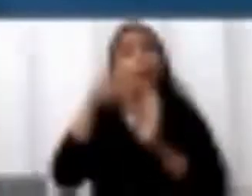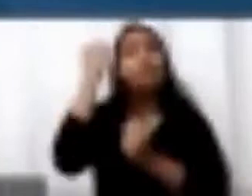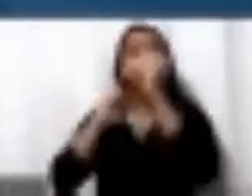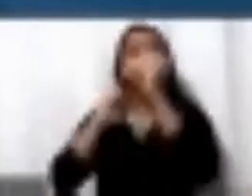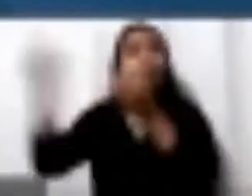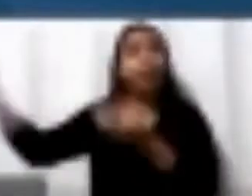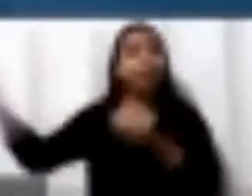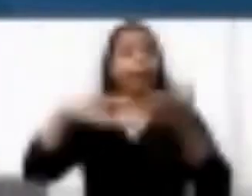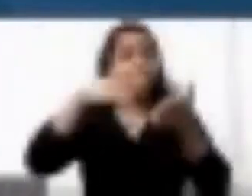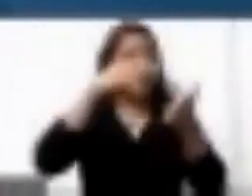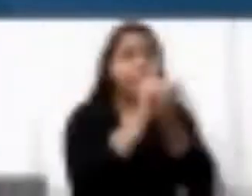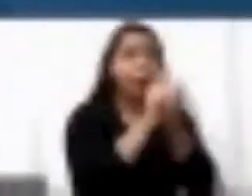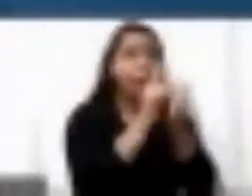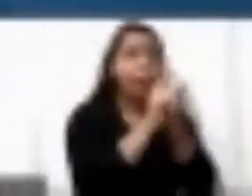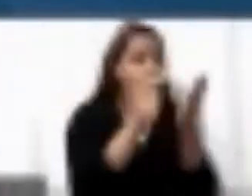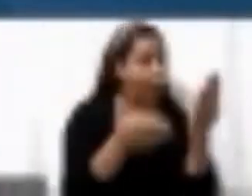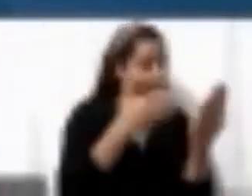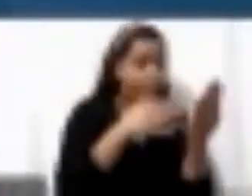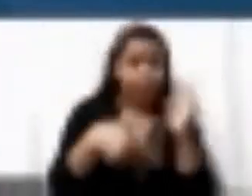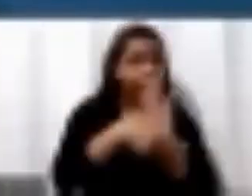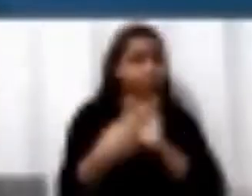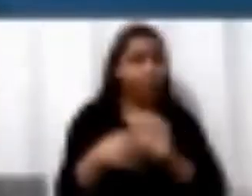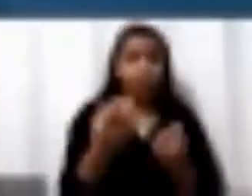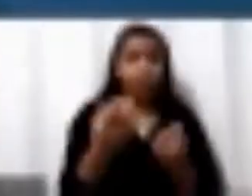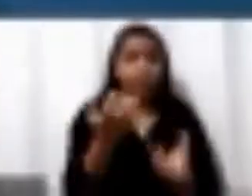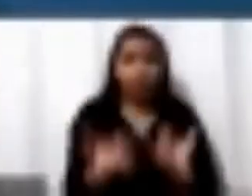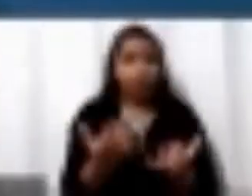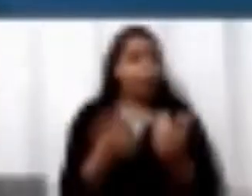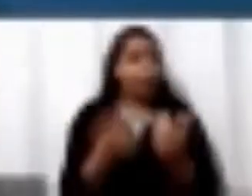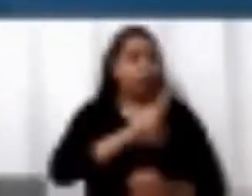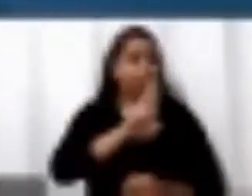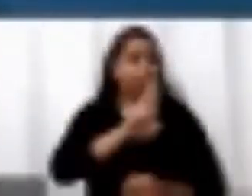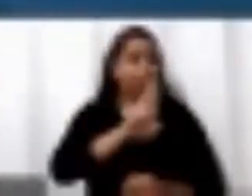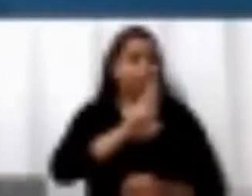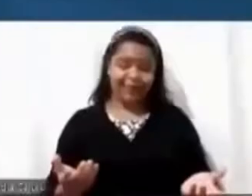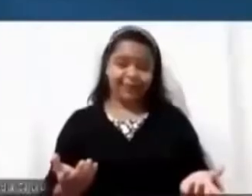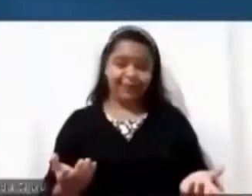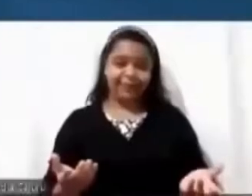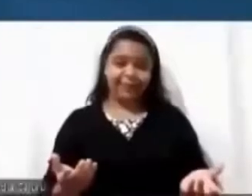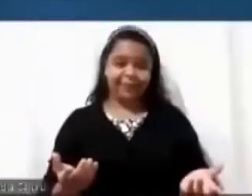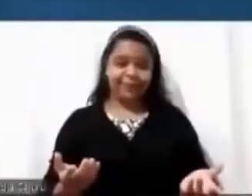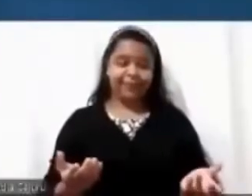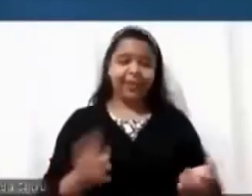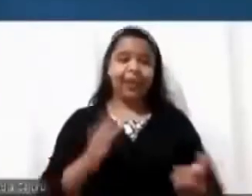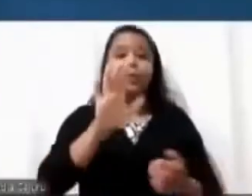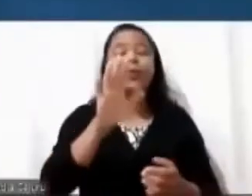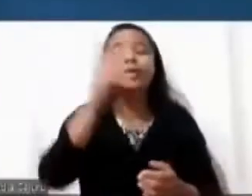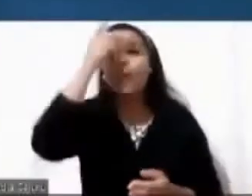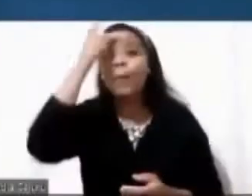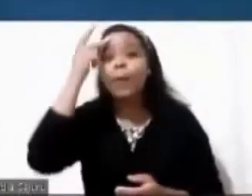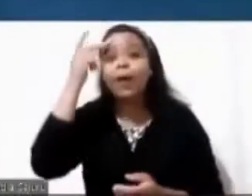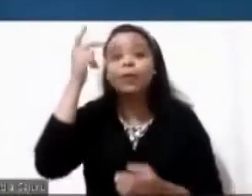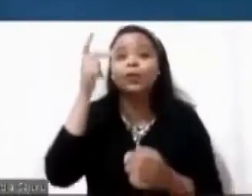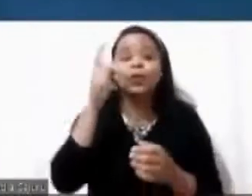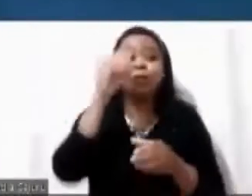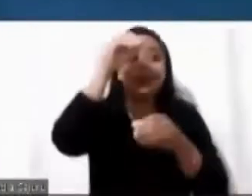no hospital, tem 2 casos iguais, 2 pacientes iguais no hospital, se apresentando no hospital, não existe isso na